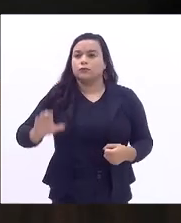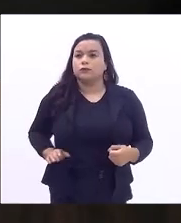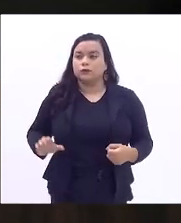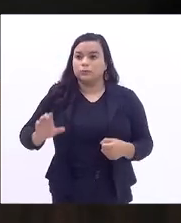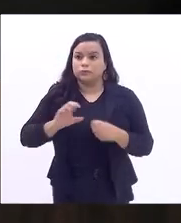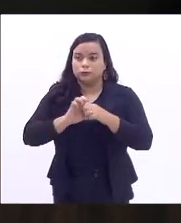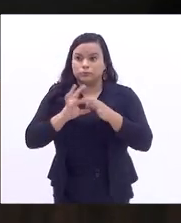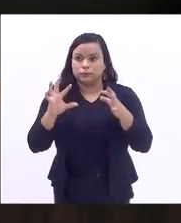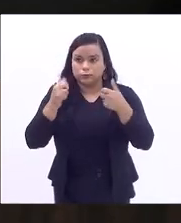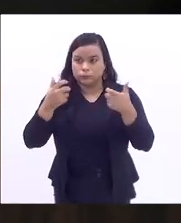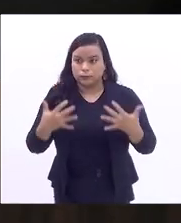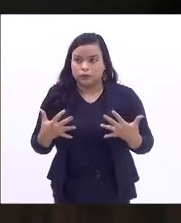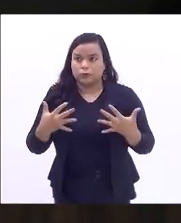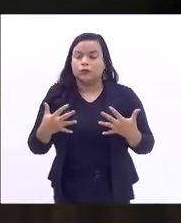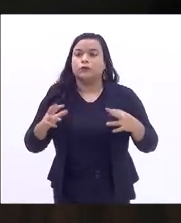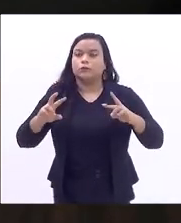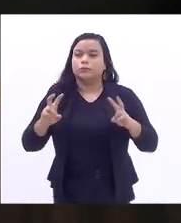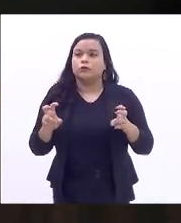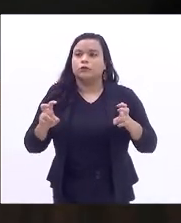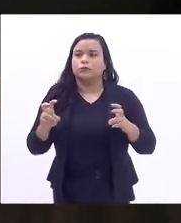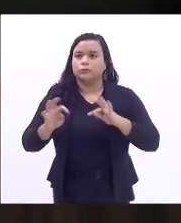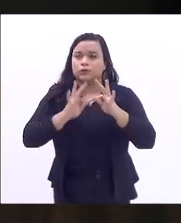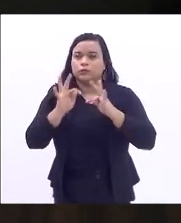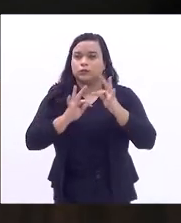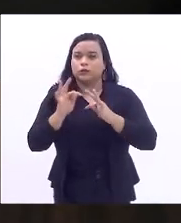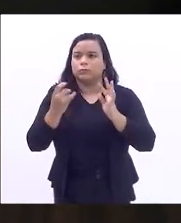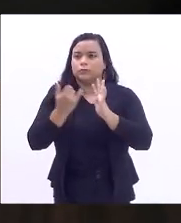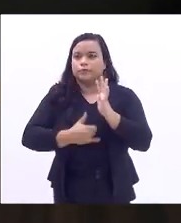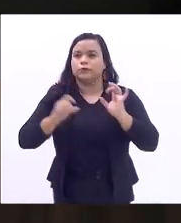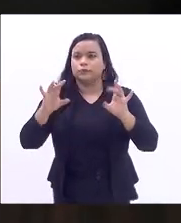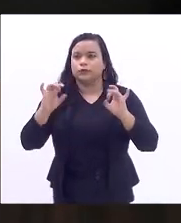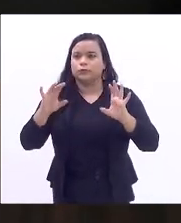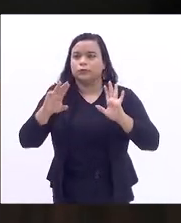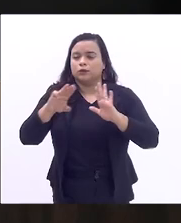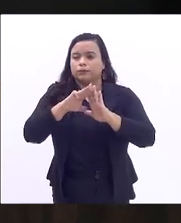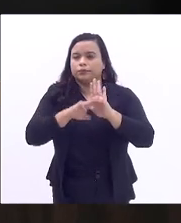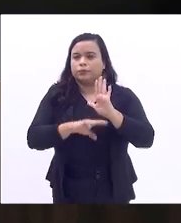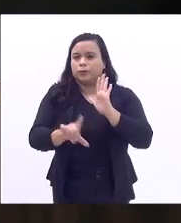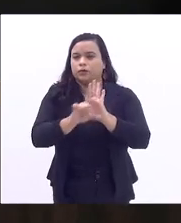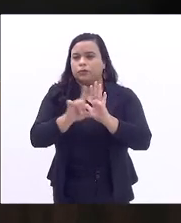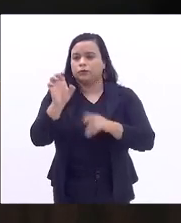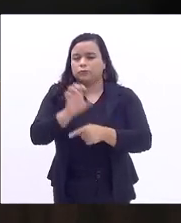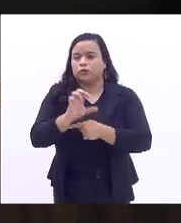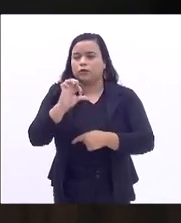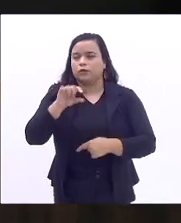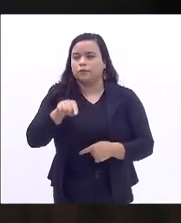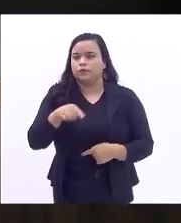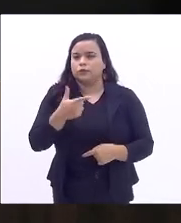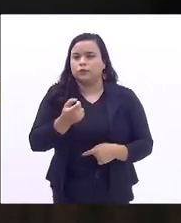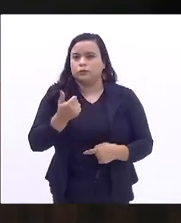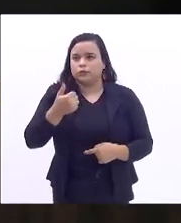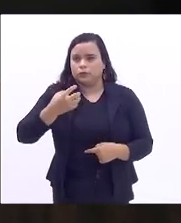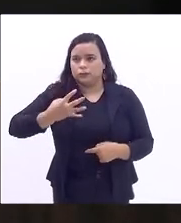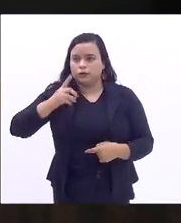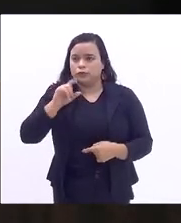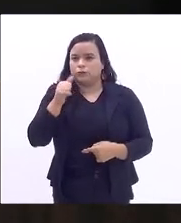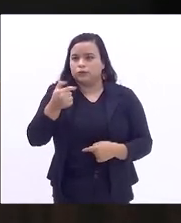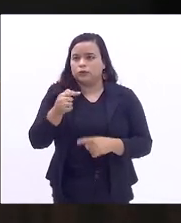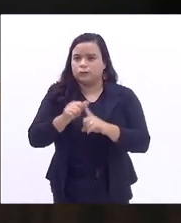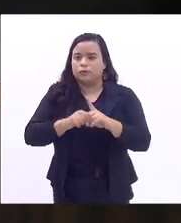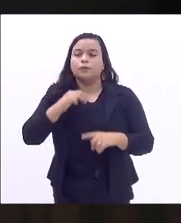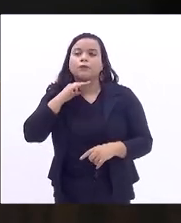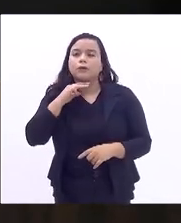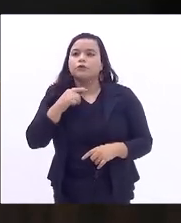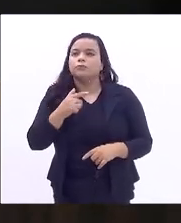que dispõe sobre a extensão do tratamento tributário especial previsto na lei estadual 9214 de 17 de março de